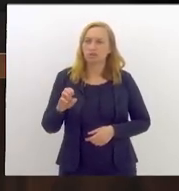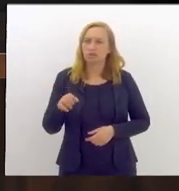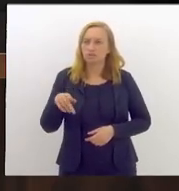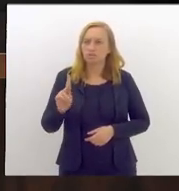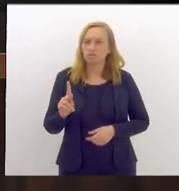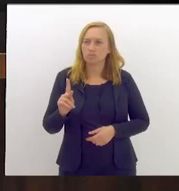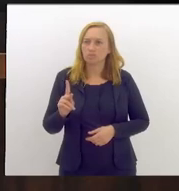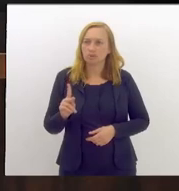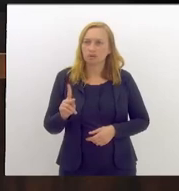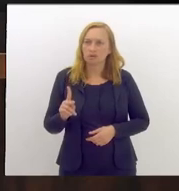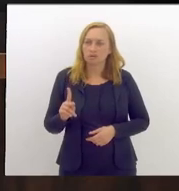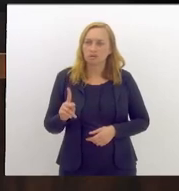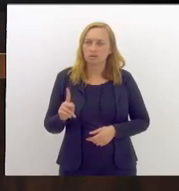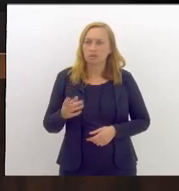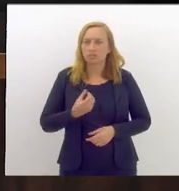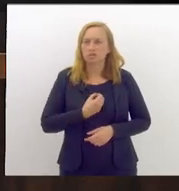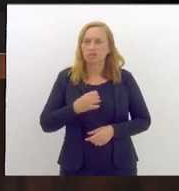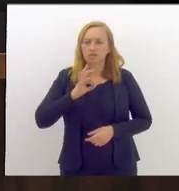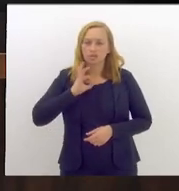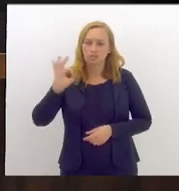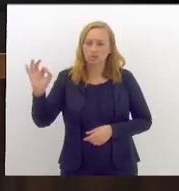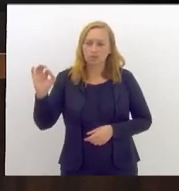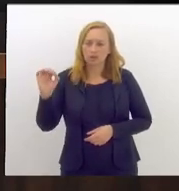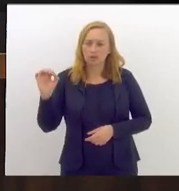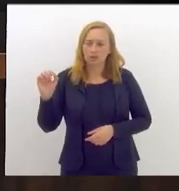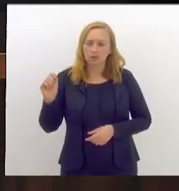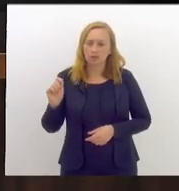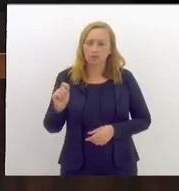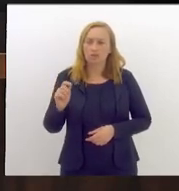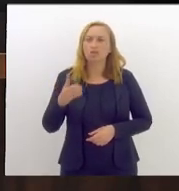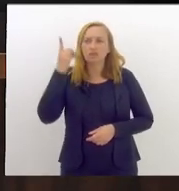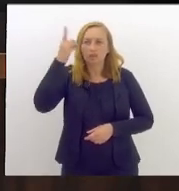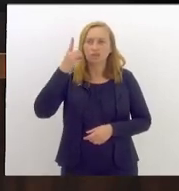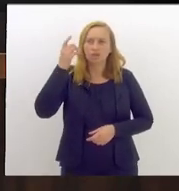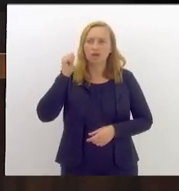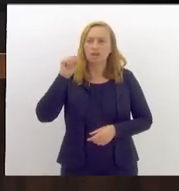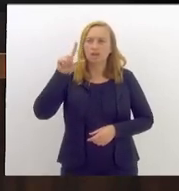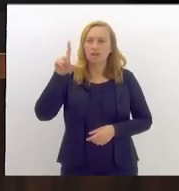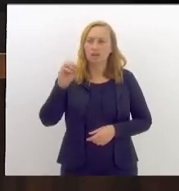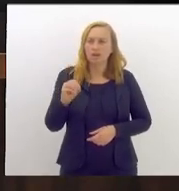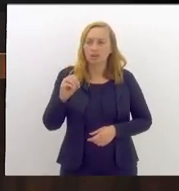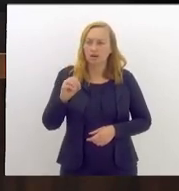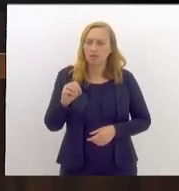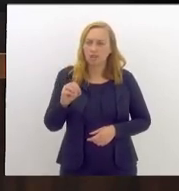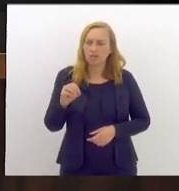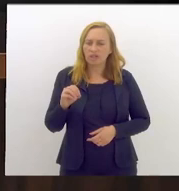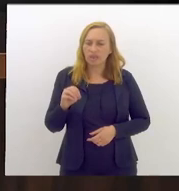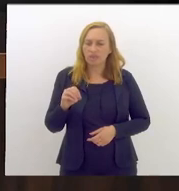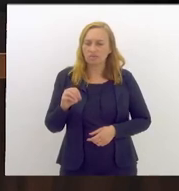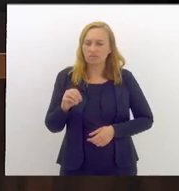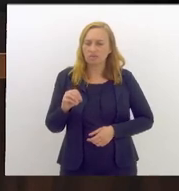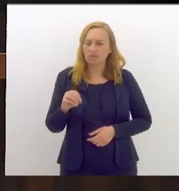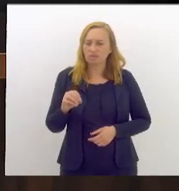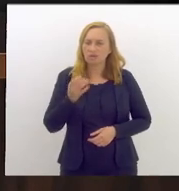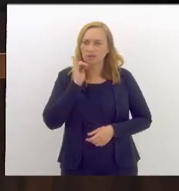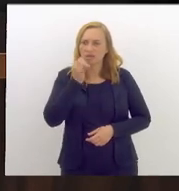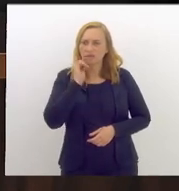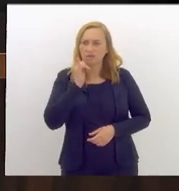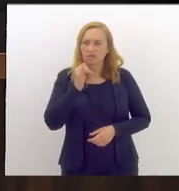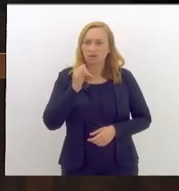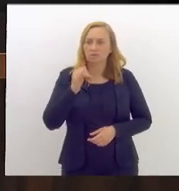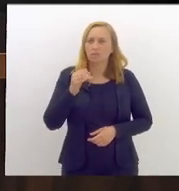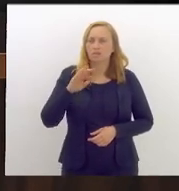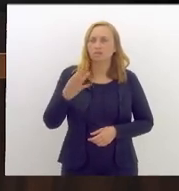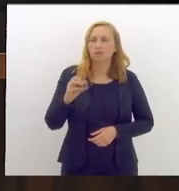uma série de medalhas lá dentro ao deputado Léo Vieira parecer favorável relatou Márcio canela